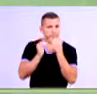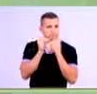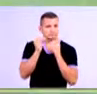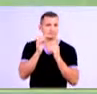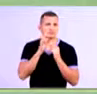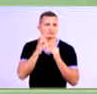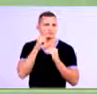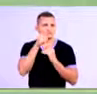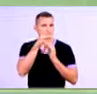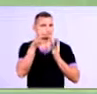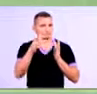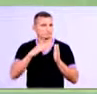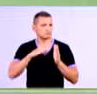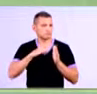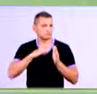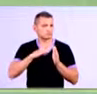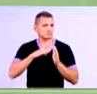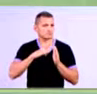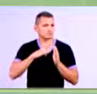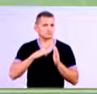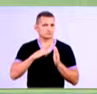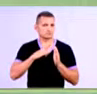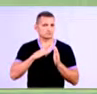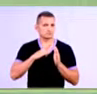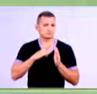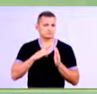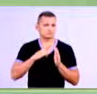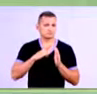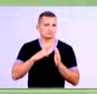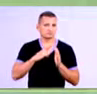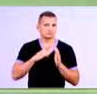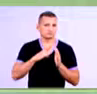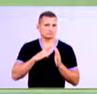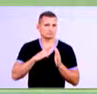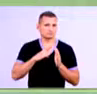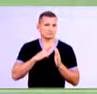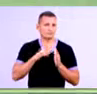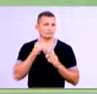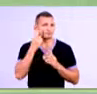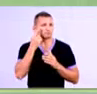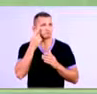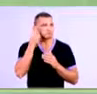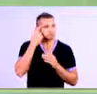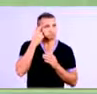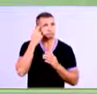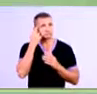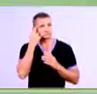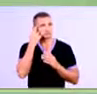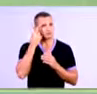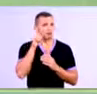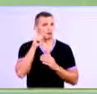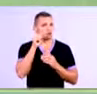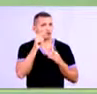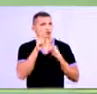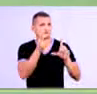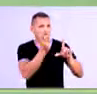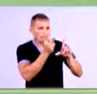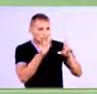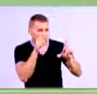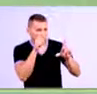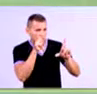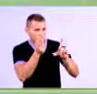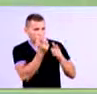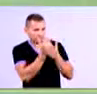conhecimento que ele já tem sobre aquilo lá, e ele vai olhar, então, e essa figurinha aí